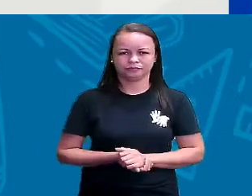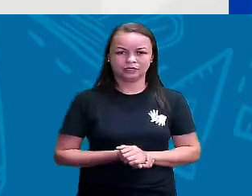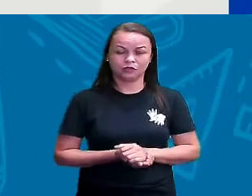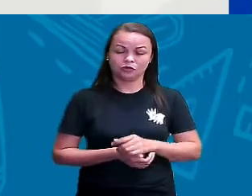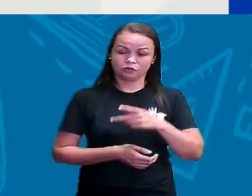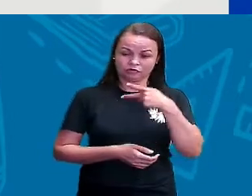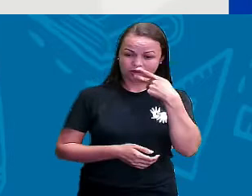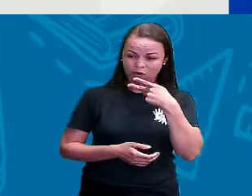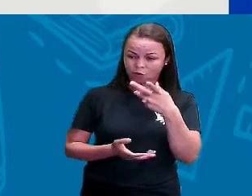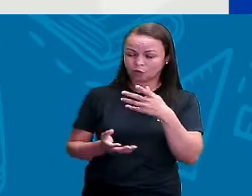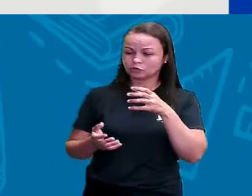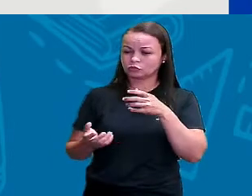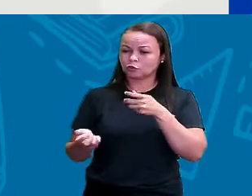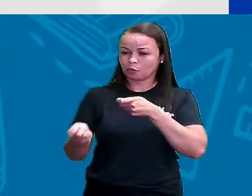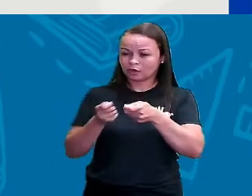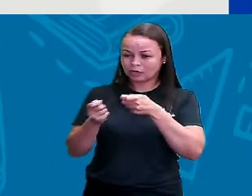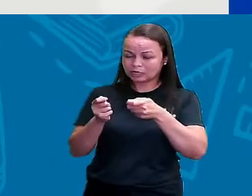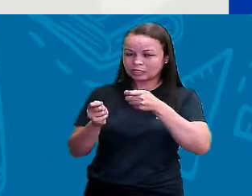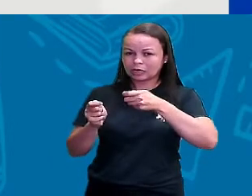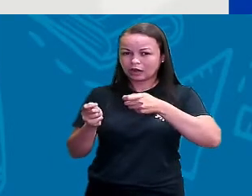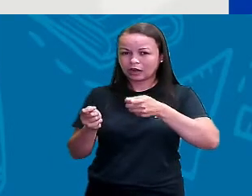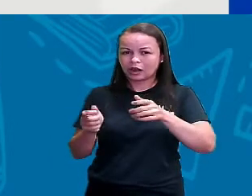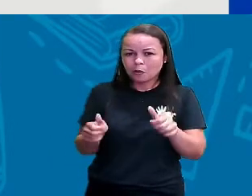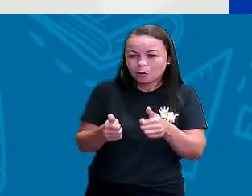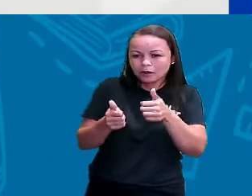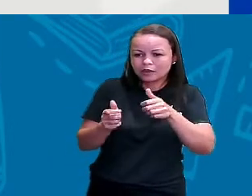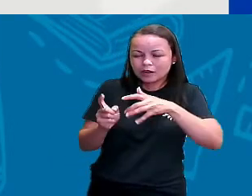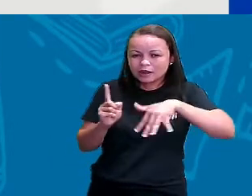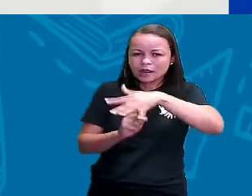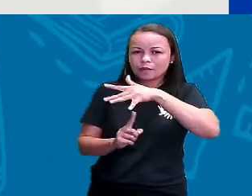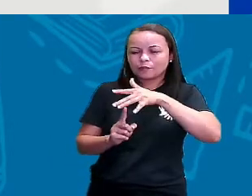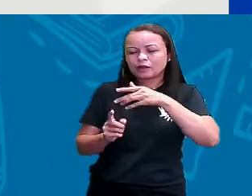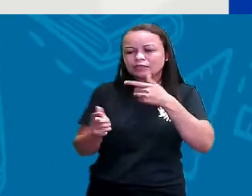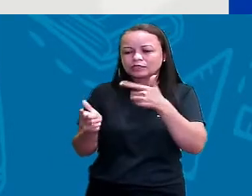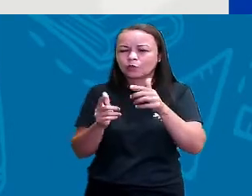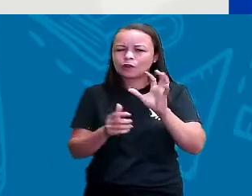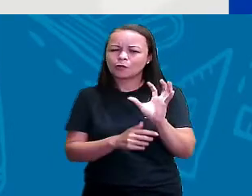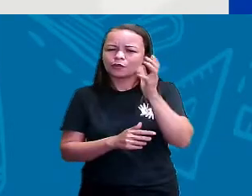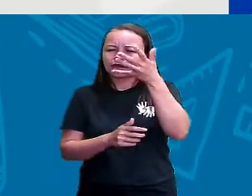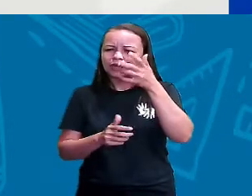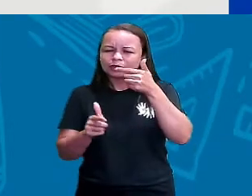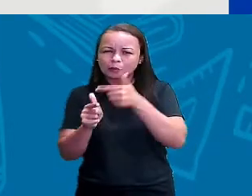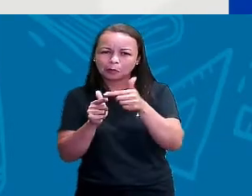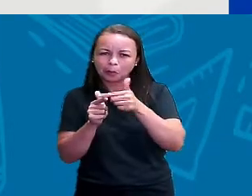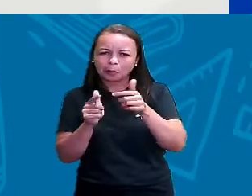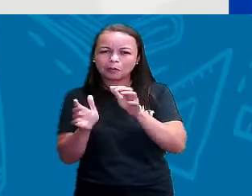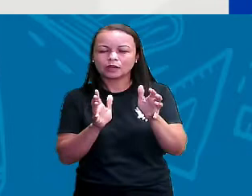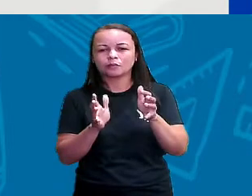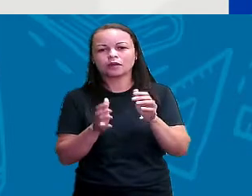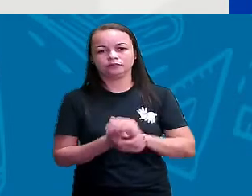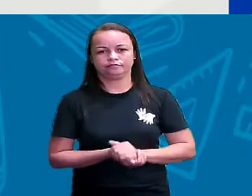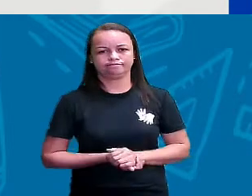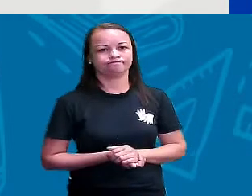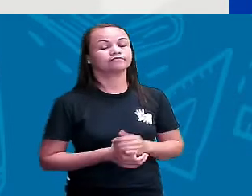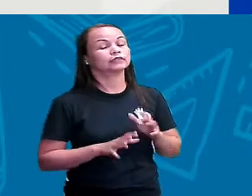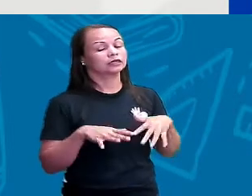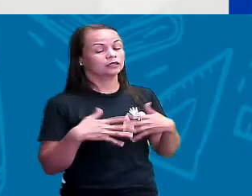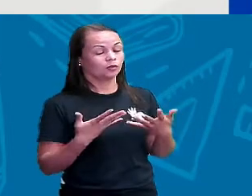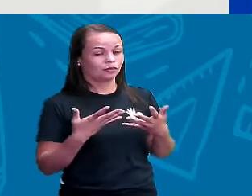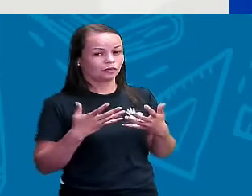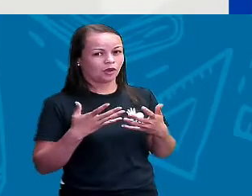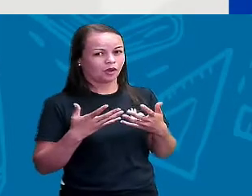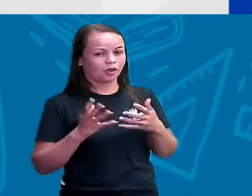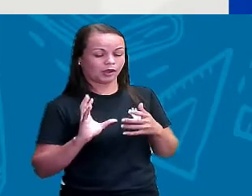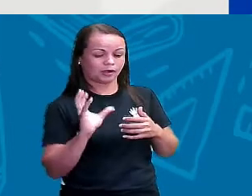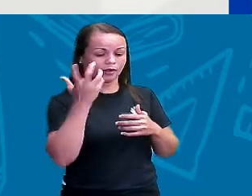que esse desequilíbrio do ambiente acaba provocando alterações no clima. E o que viria a ser clima? Clima, minha gente, nada mais é do